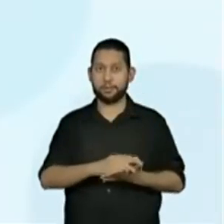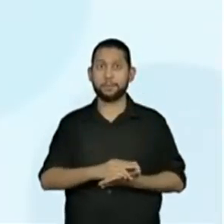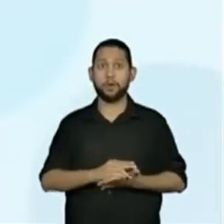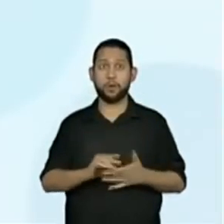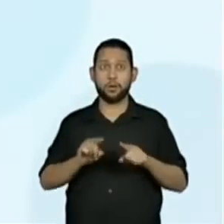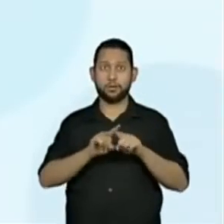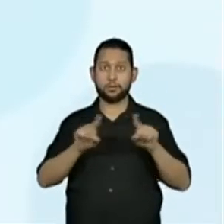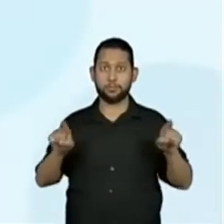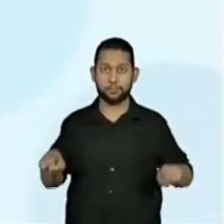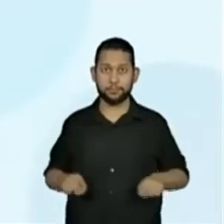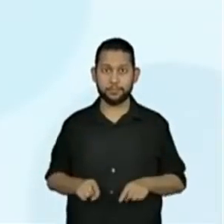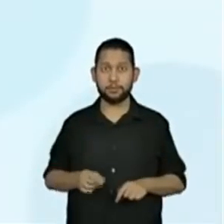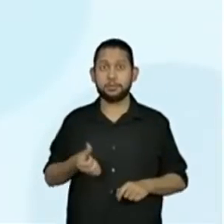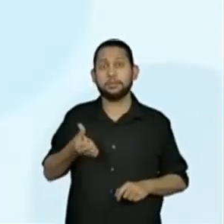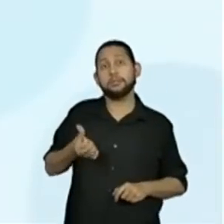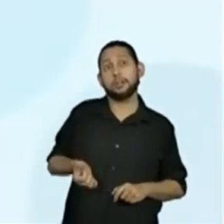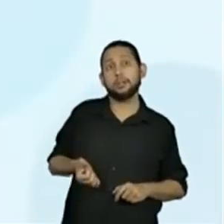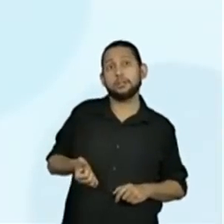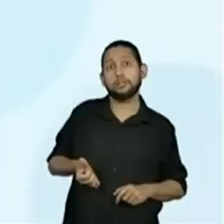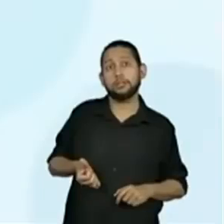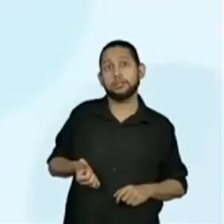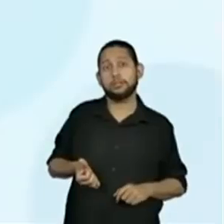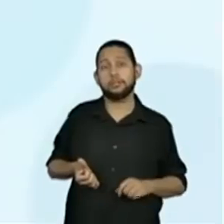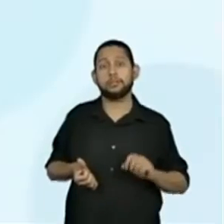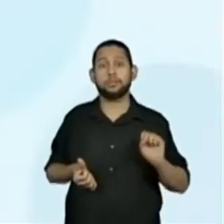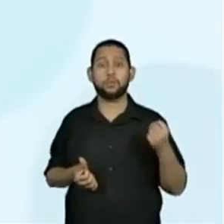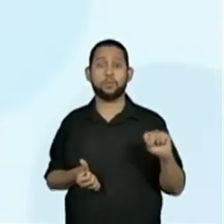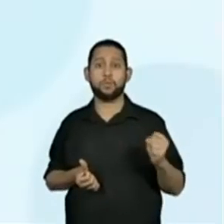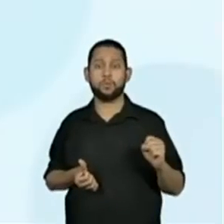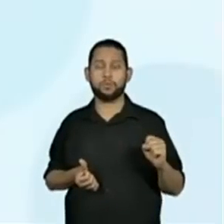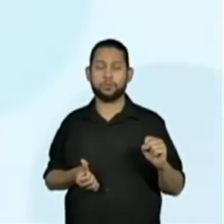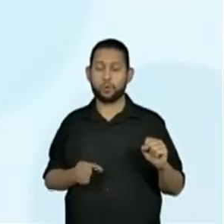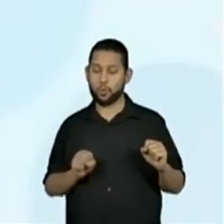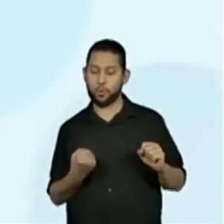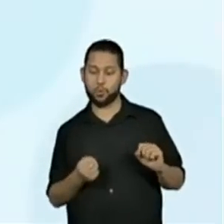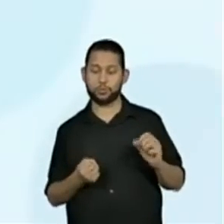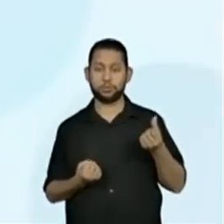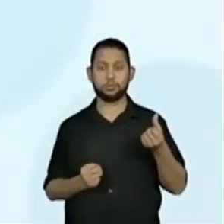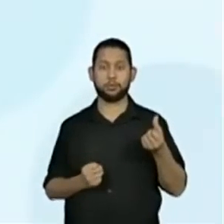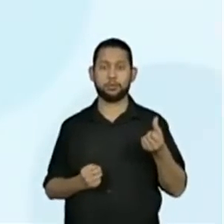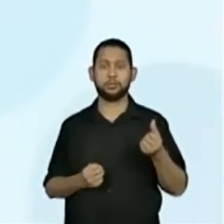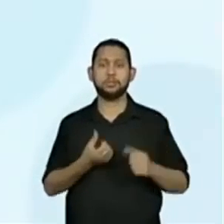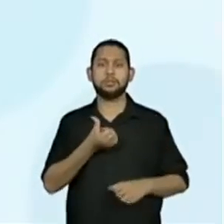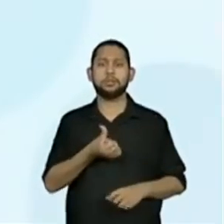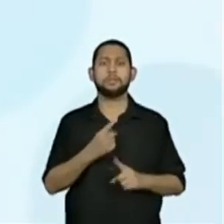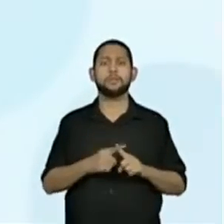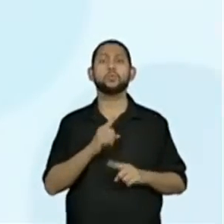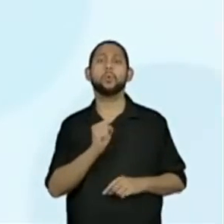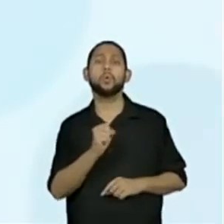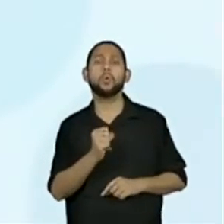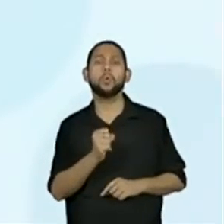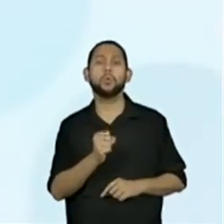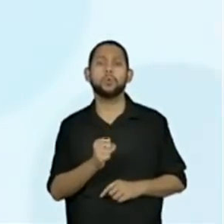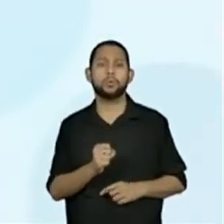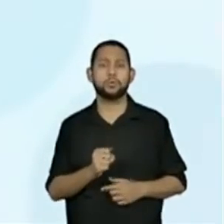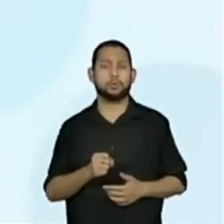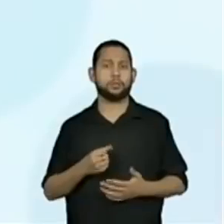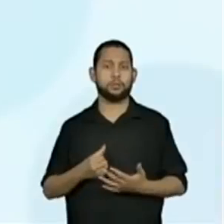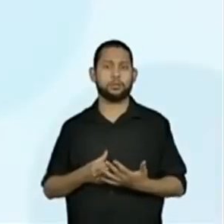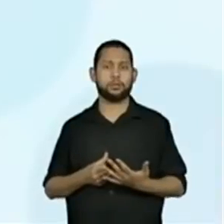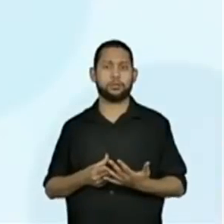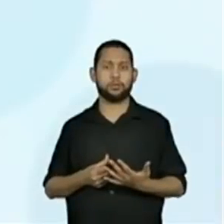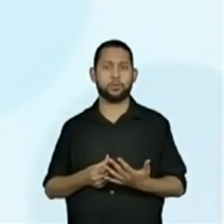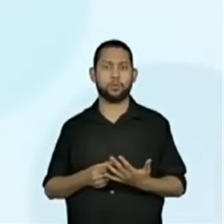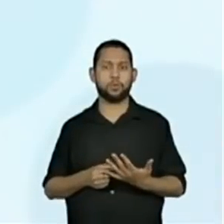medidas 6 e 8 6 x 8 Qual é o